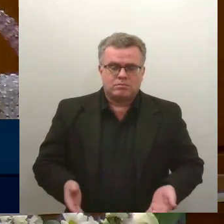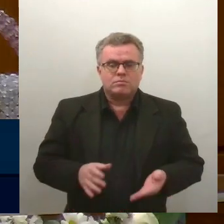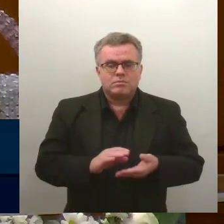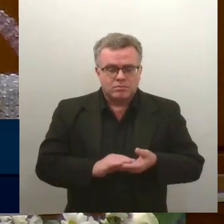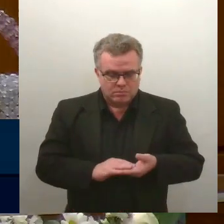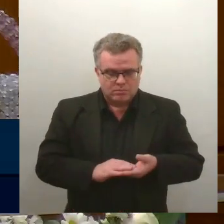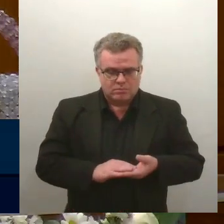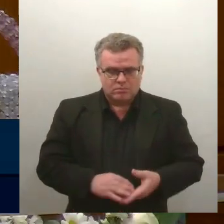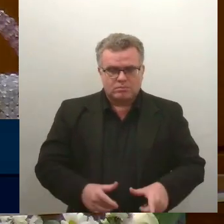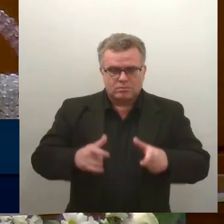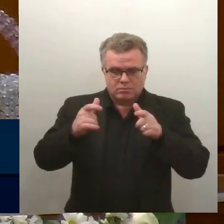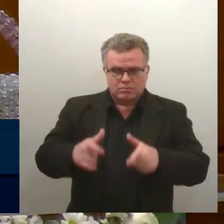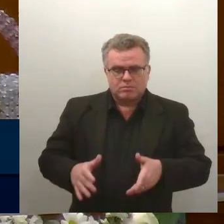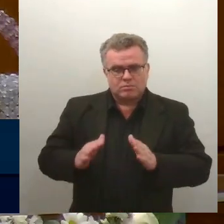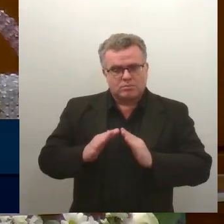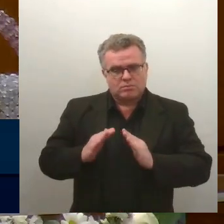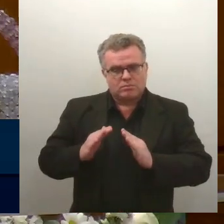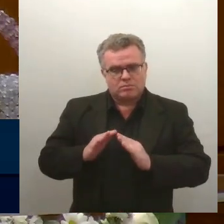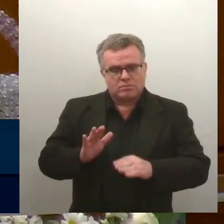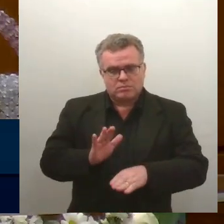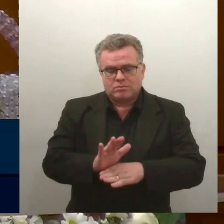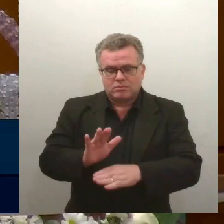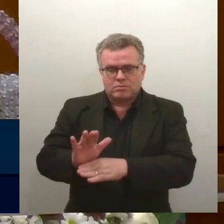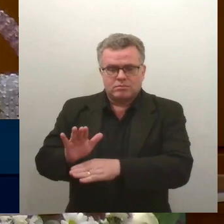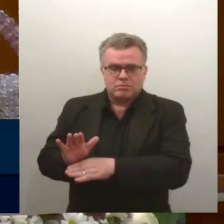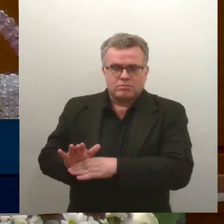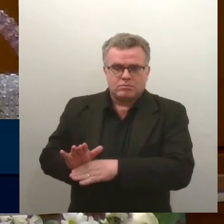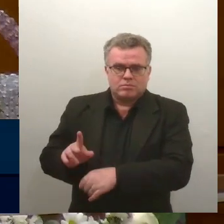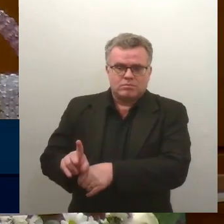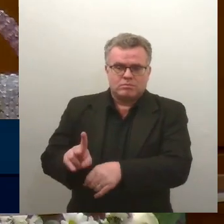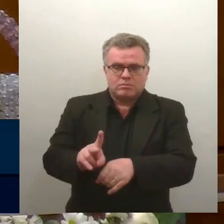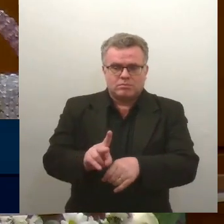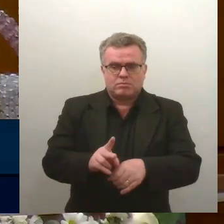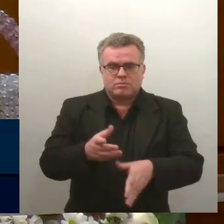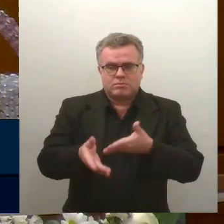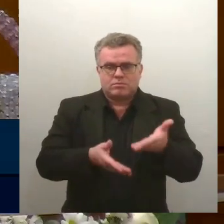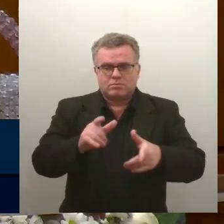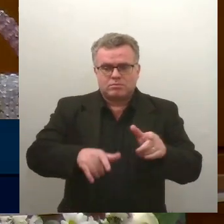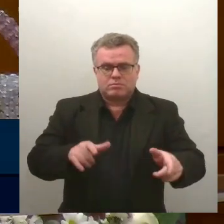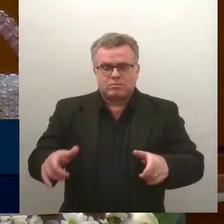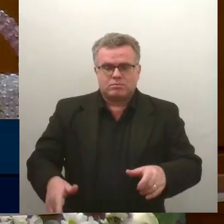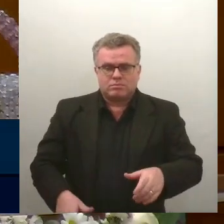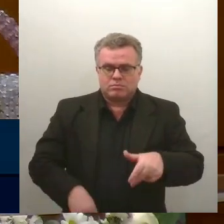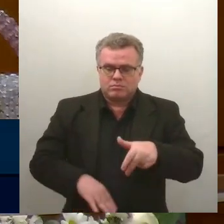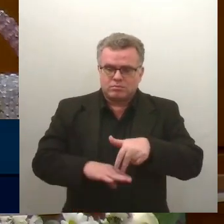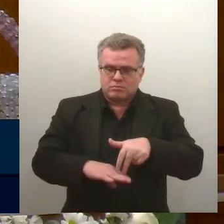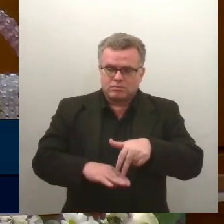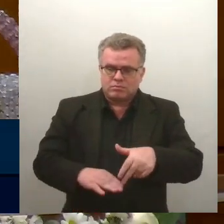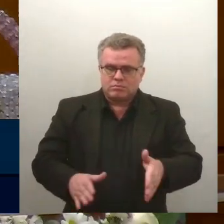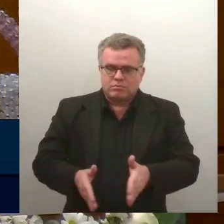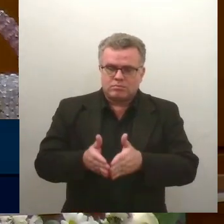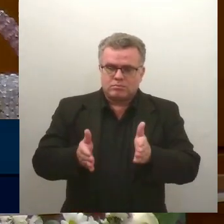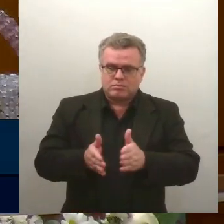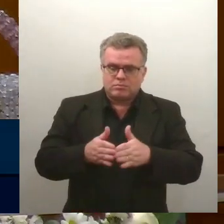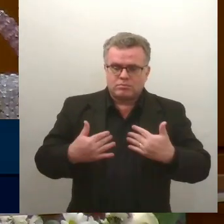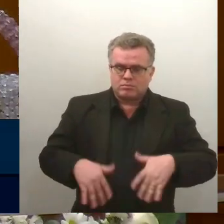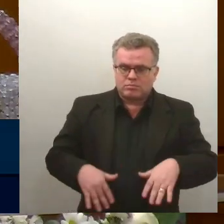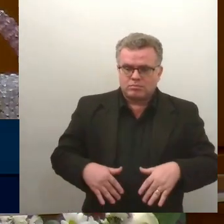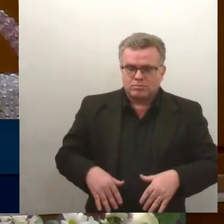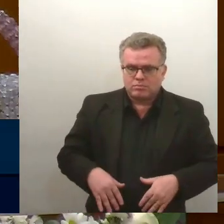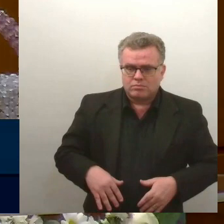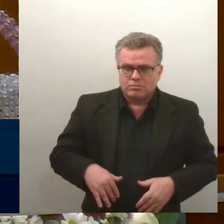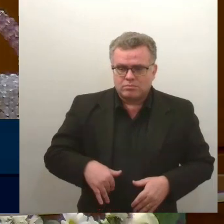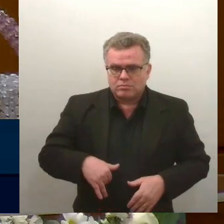dedicada aos mais carentes. Ele trabalhou por mais de duas décadas como